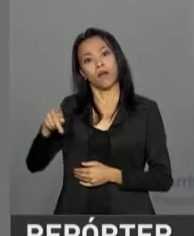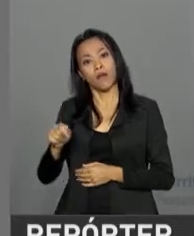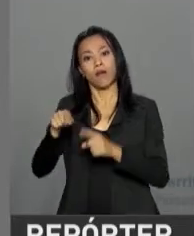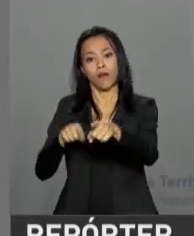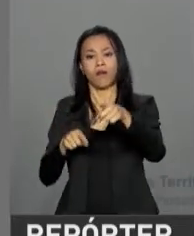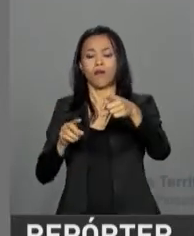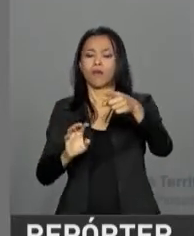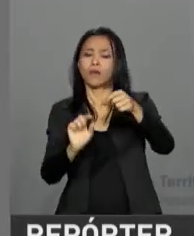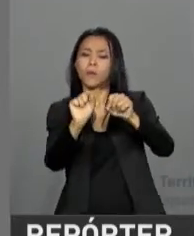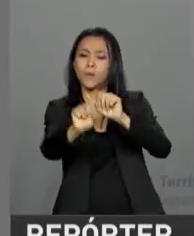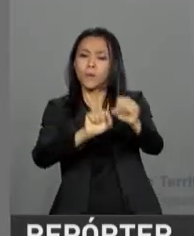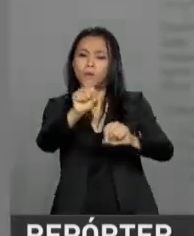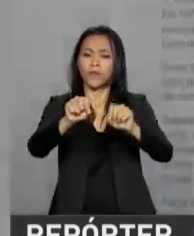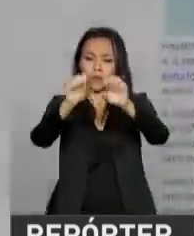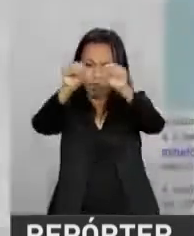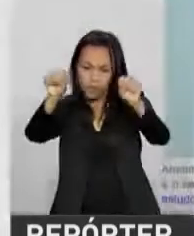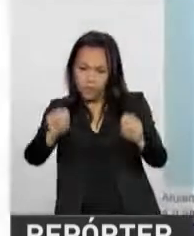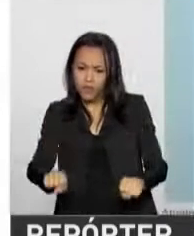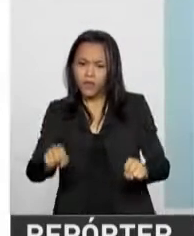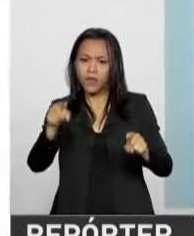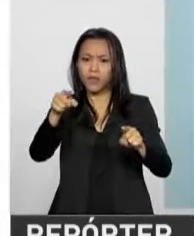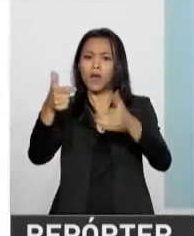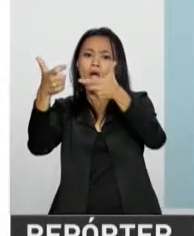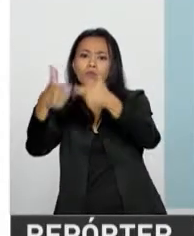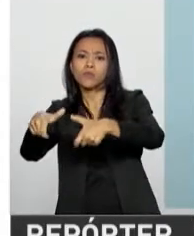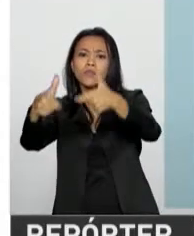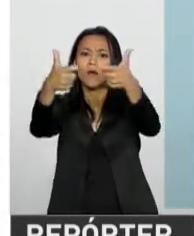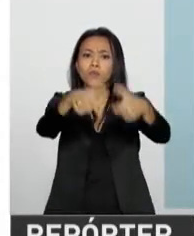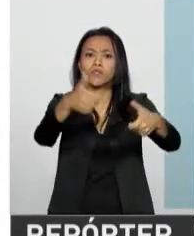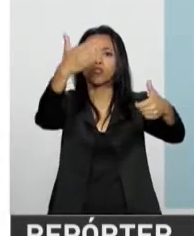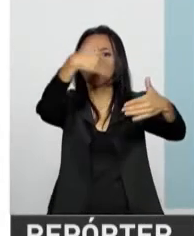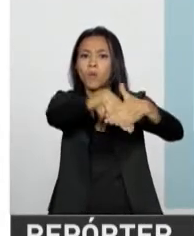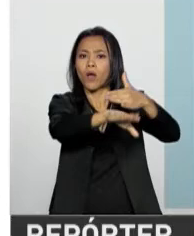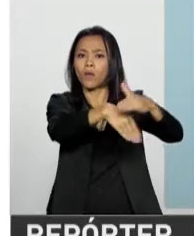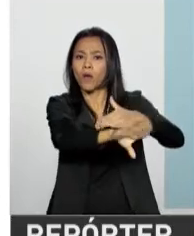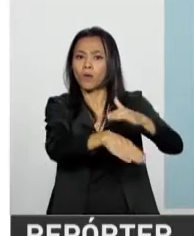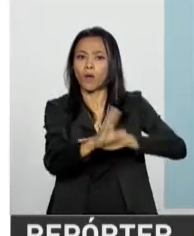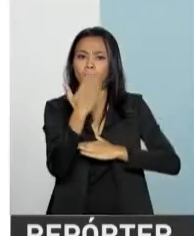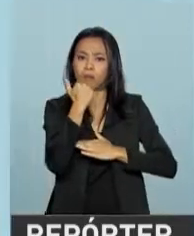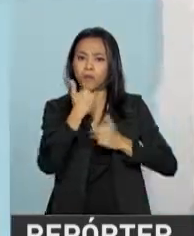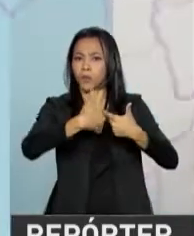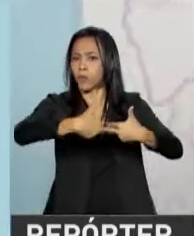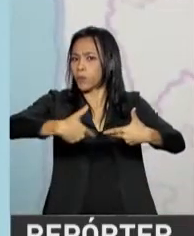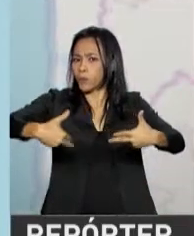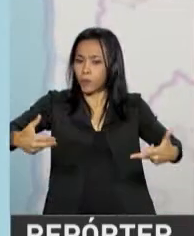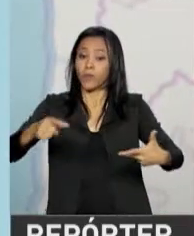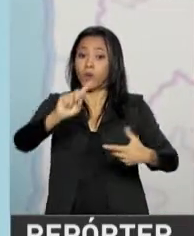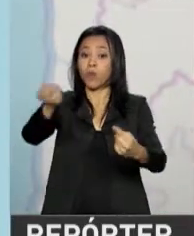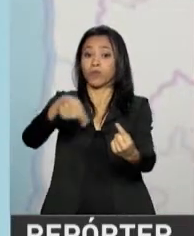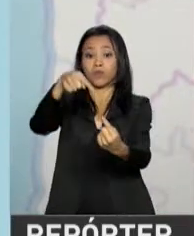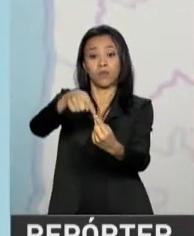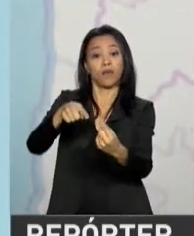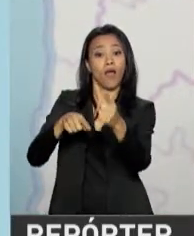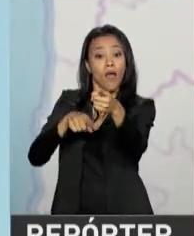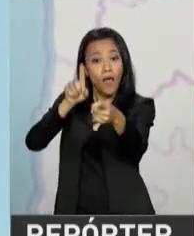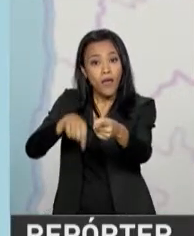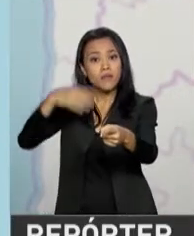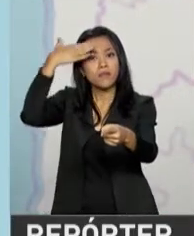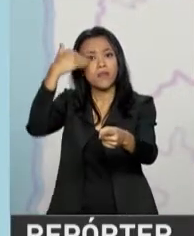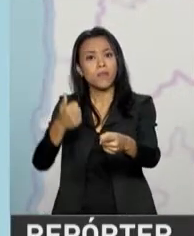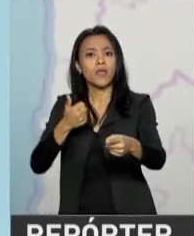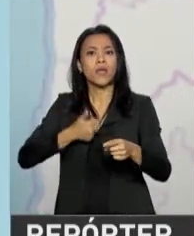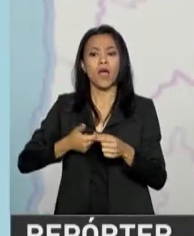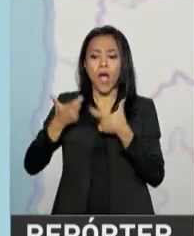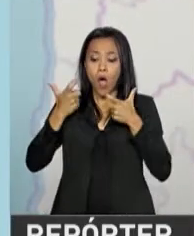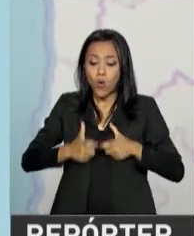portos de exportação malhas viárias armazéns indústrias processadoras o objetivo é identificar as